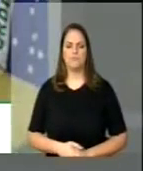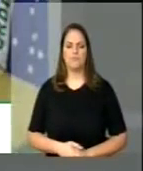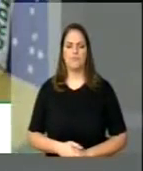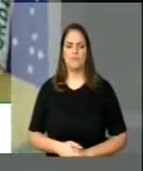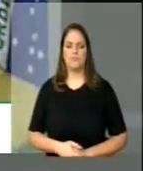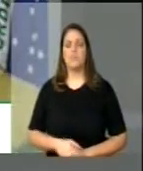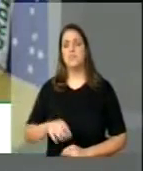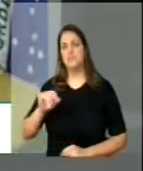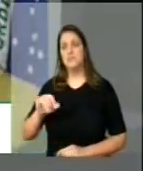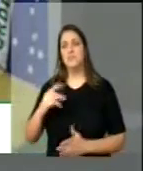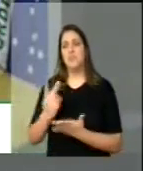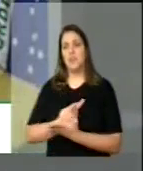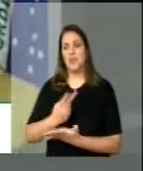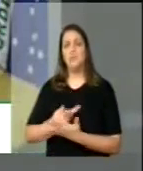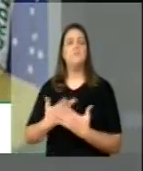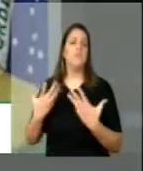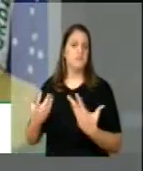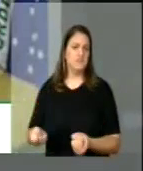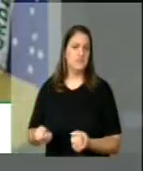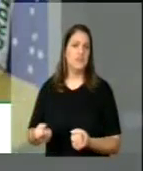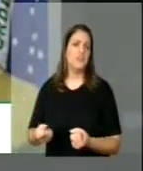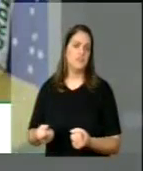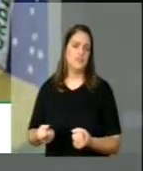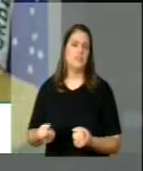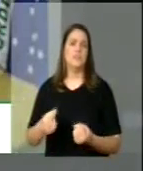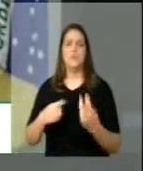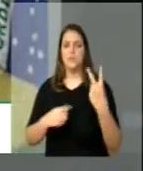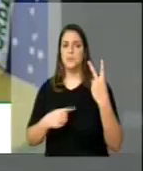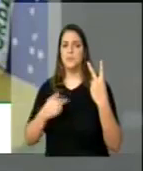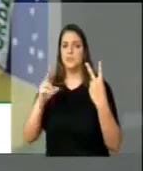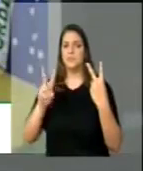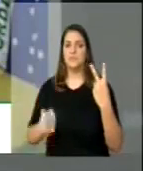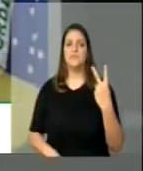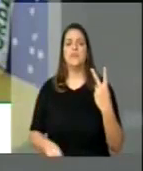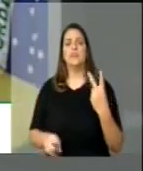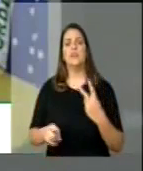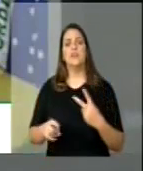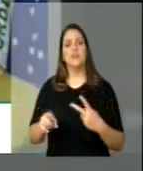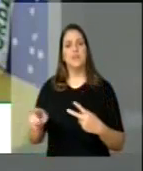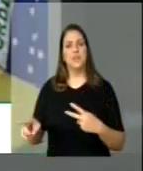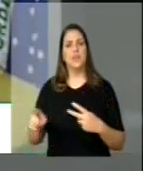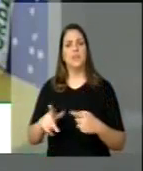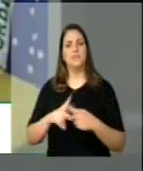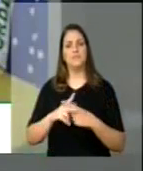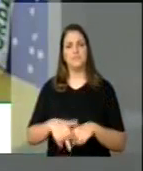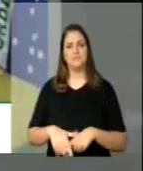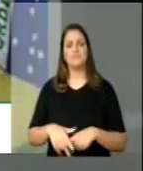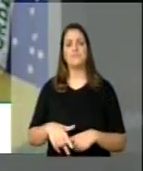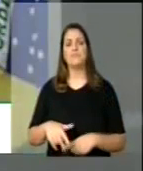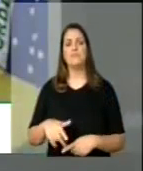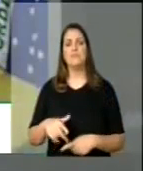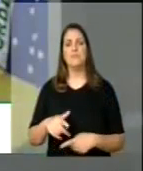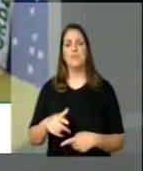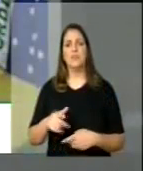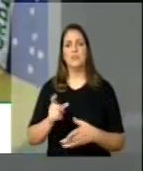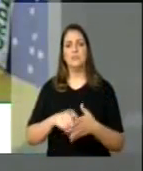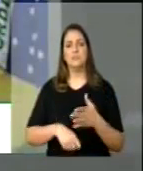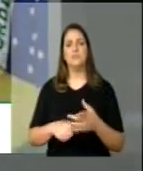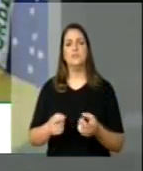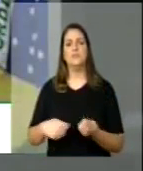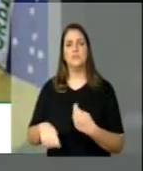dos rumos assumidos por 2 de suas criações, a correção monetária e o Banco Central. Olha